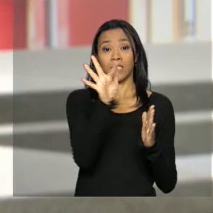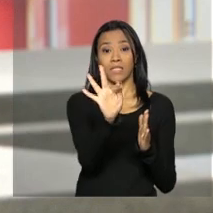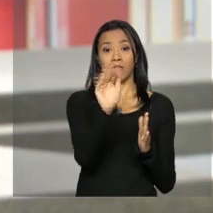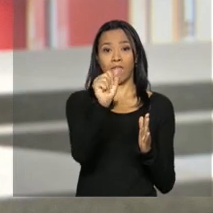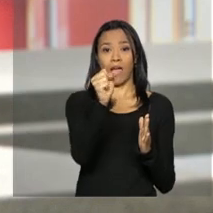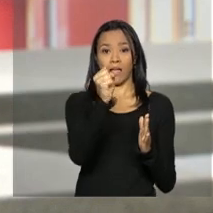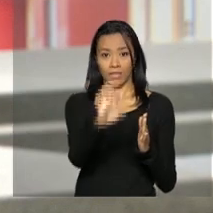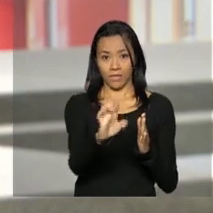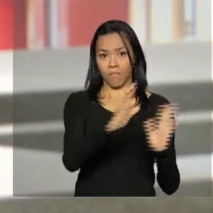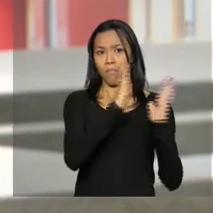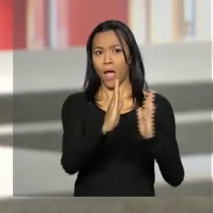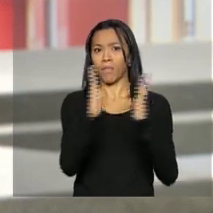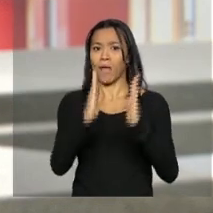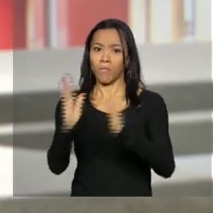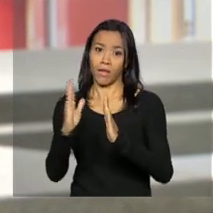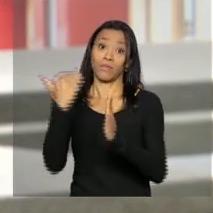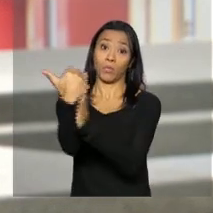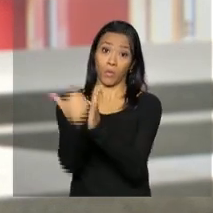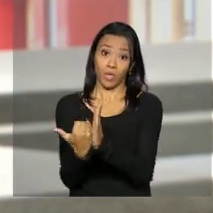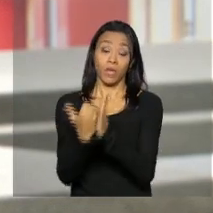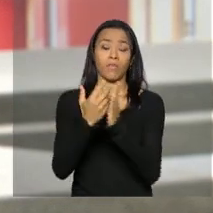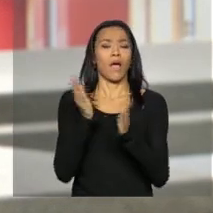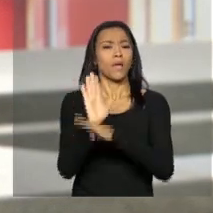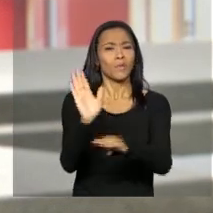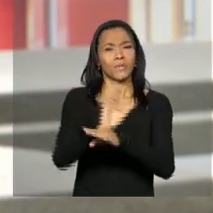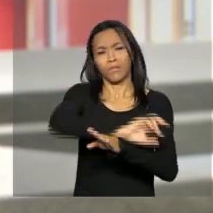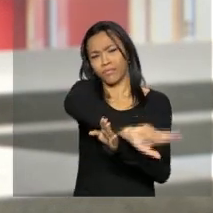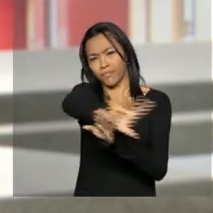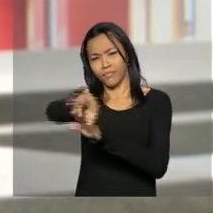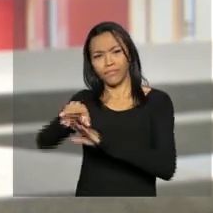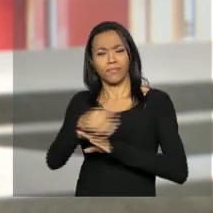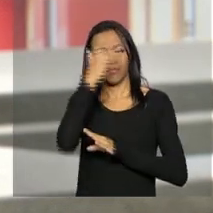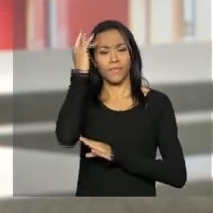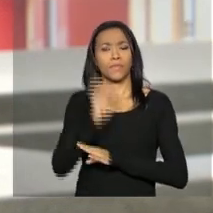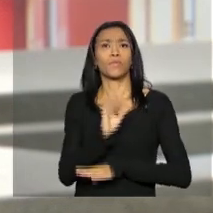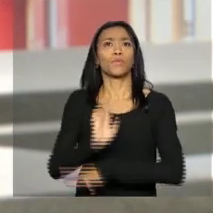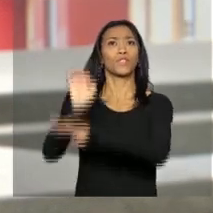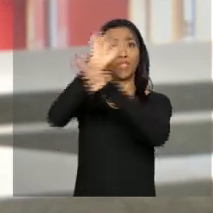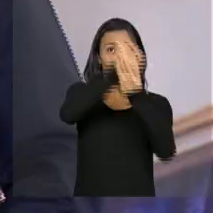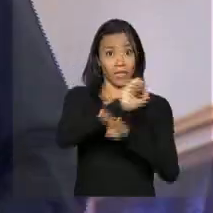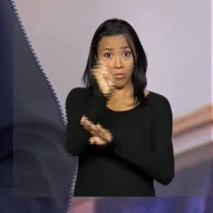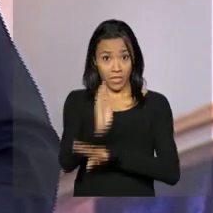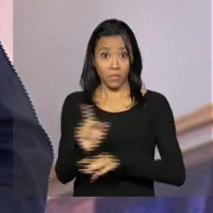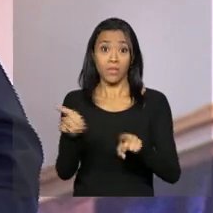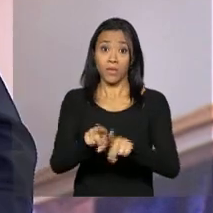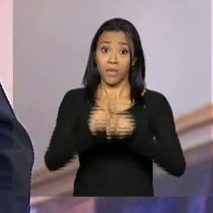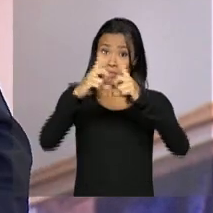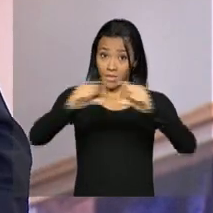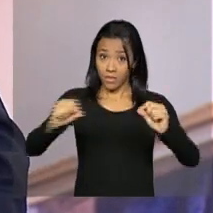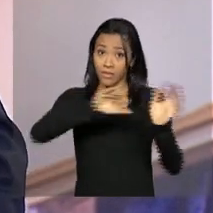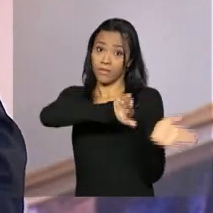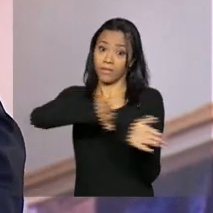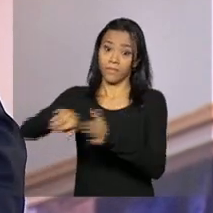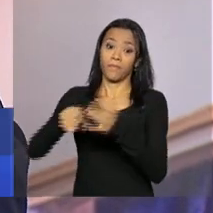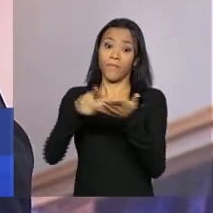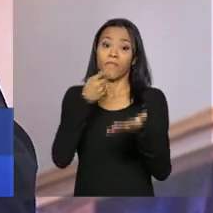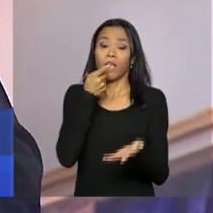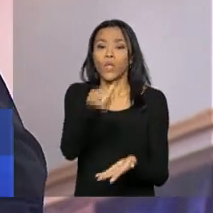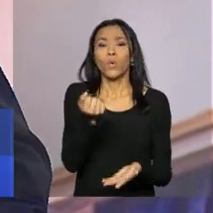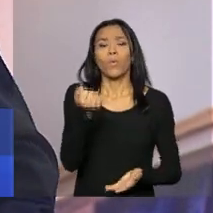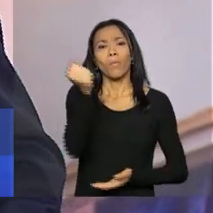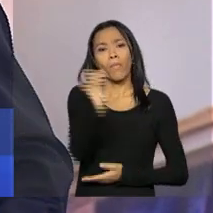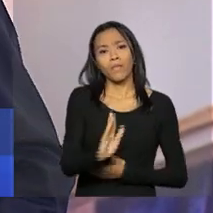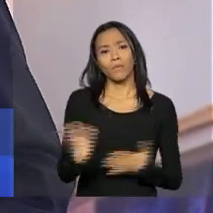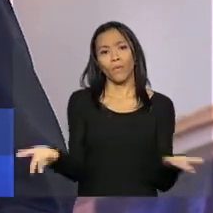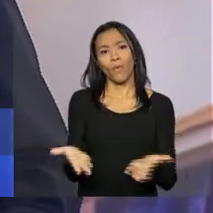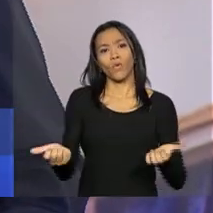pelo menos 23 milhões de pessoas em todos os estados do Brasil e no Distrito Federal. Proporcionalmente, o Brasil